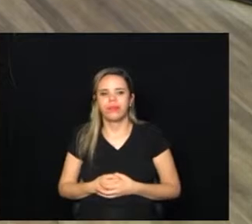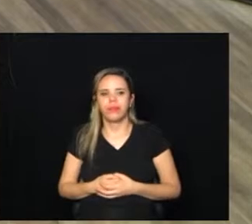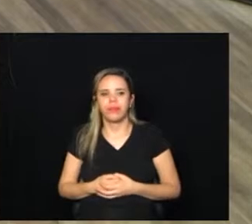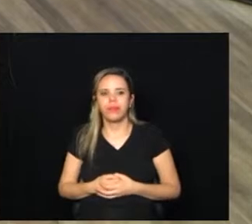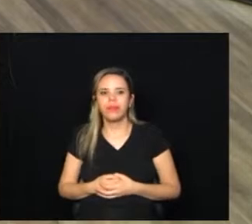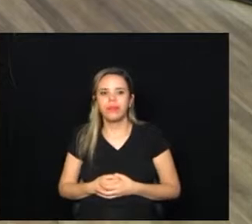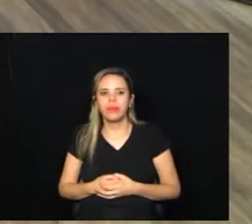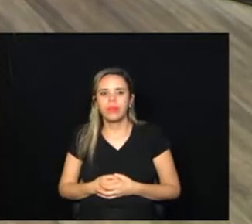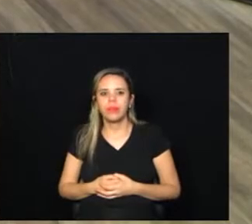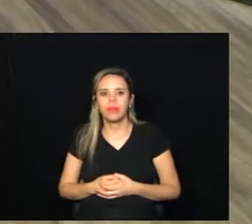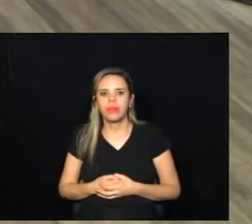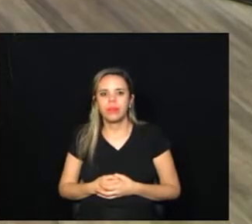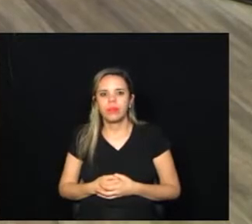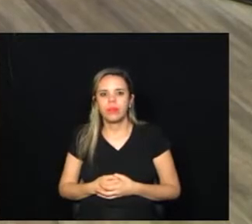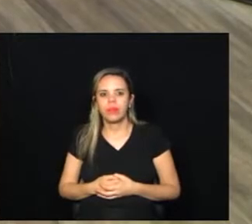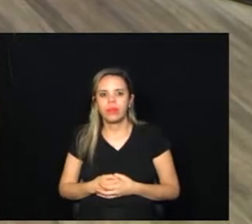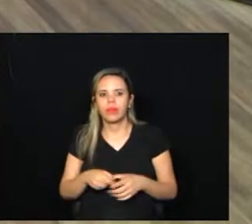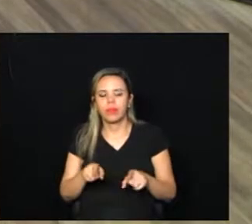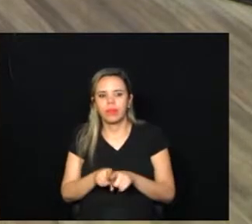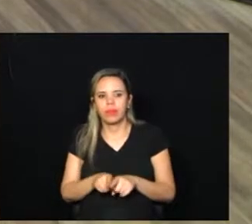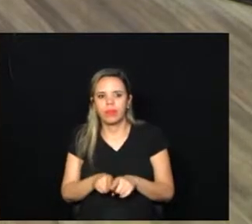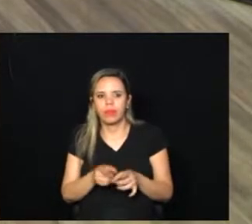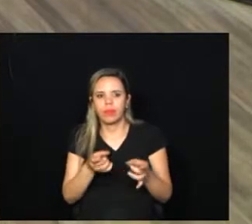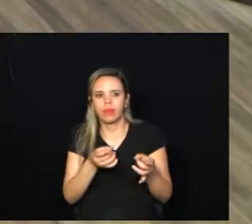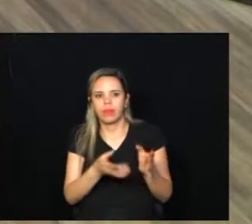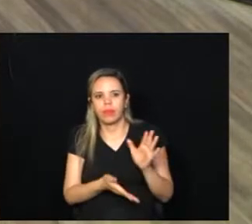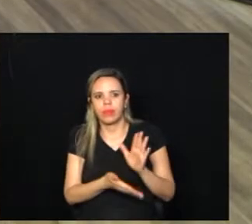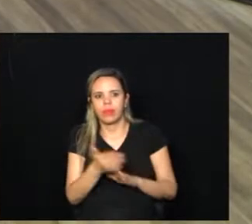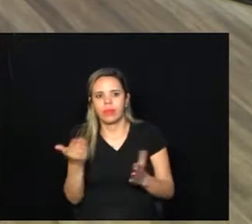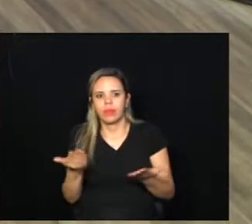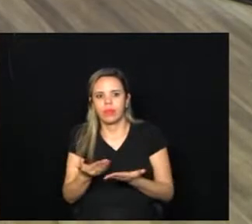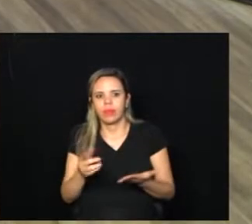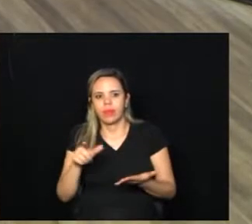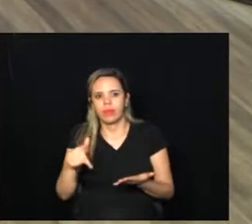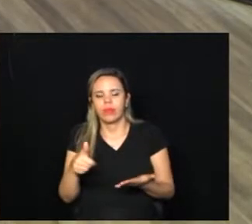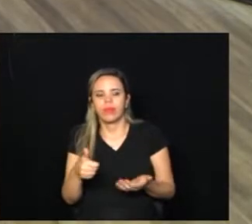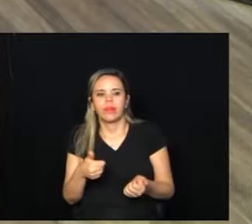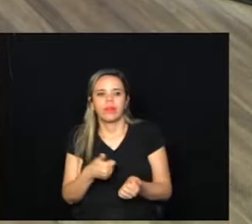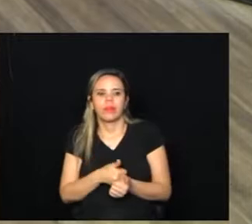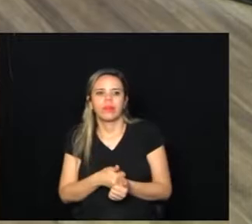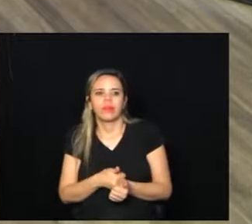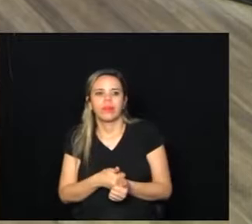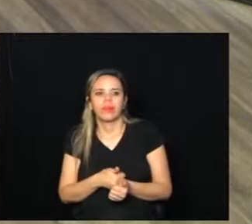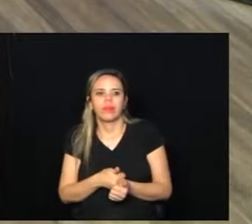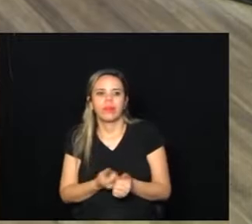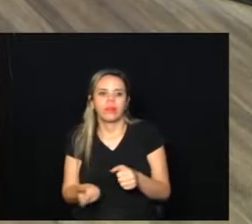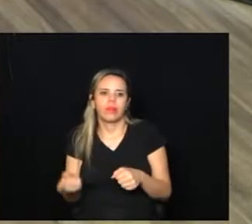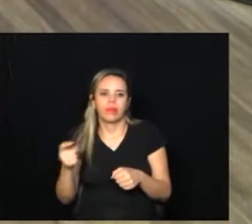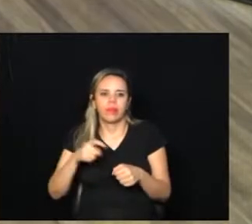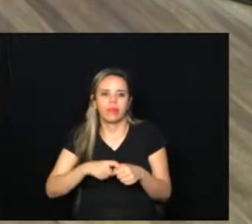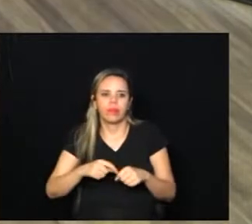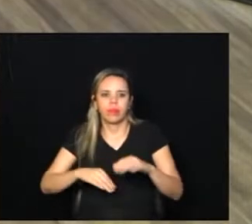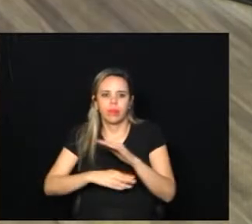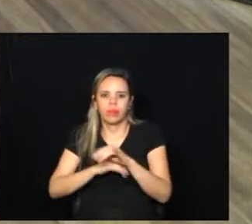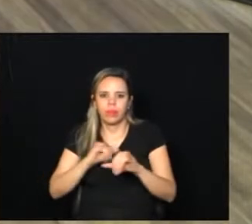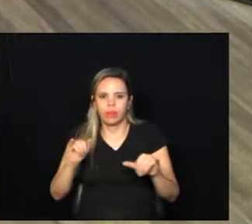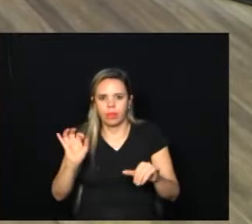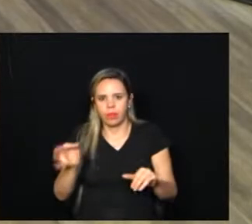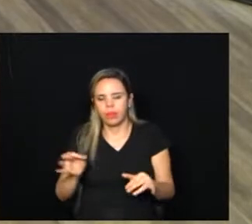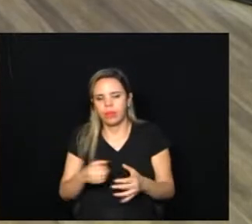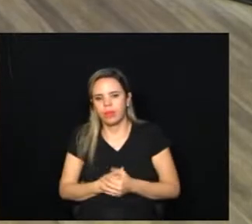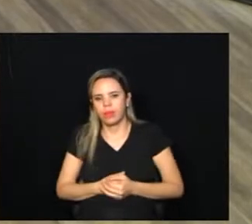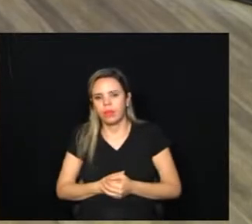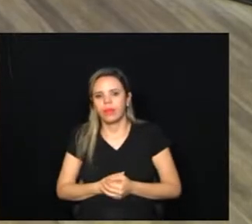me despeço de você também, me despeço de você agora e daqui a pouco você retorna ao Câmara Notícia, é isso mesmo,